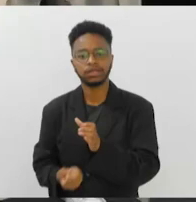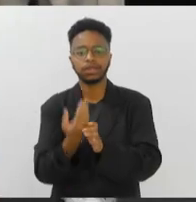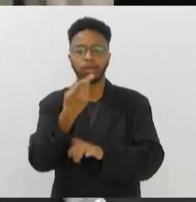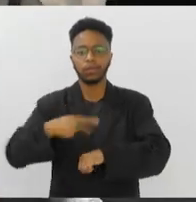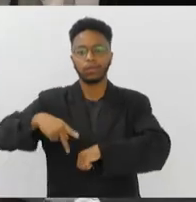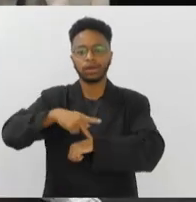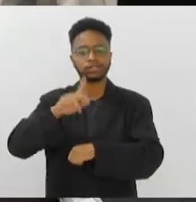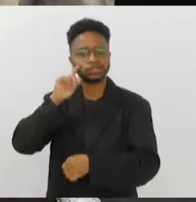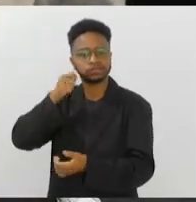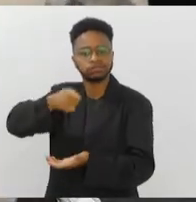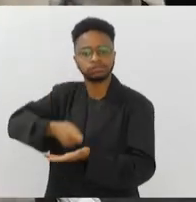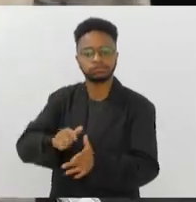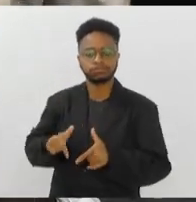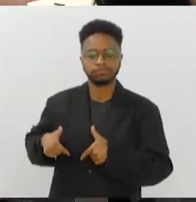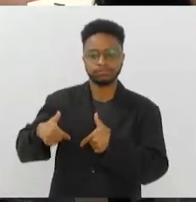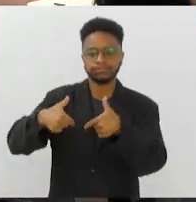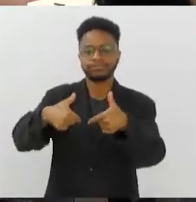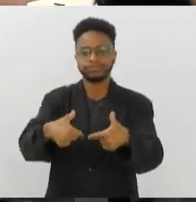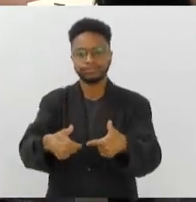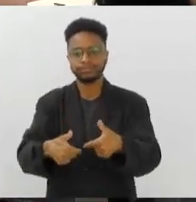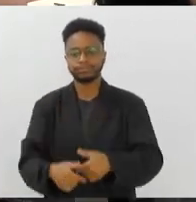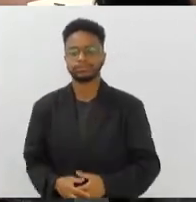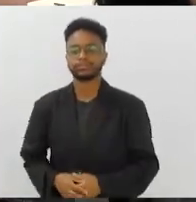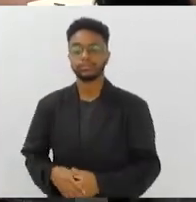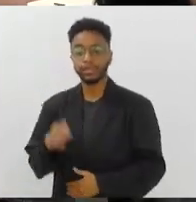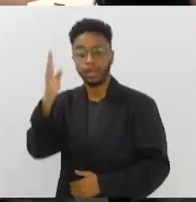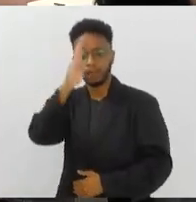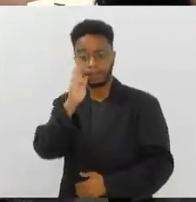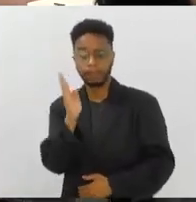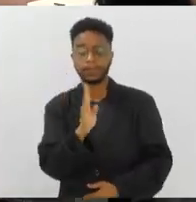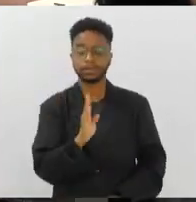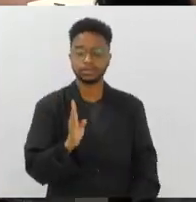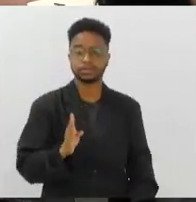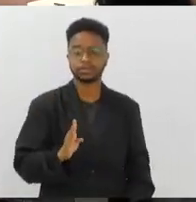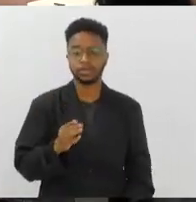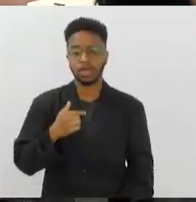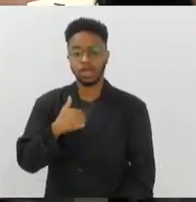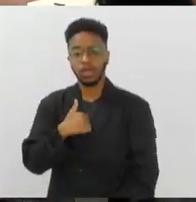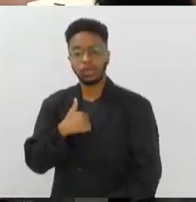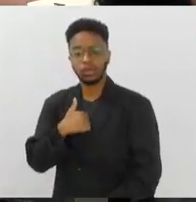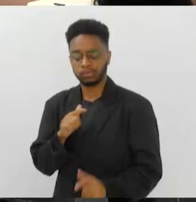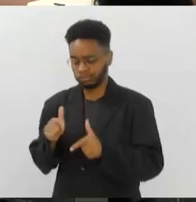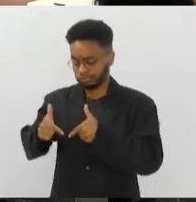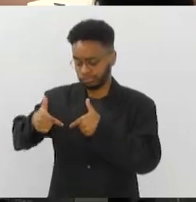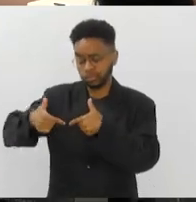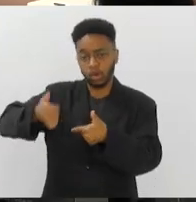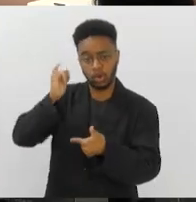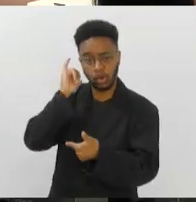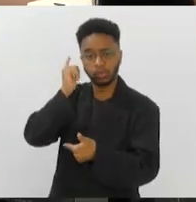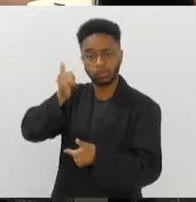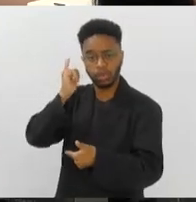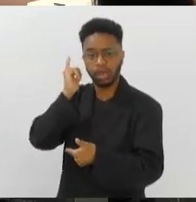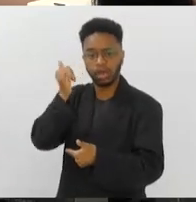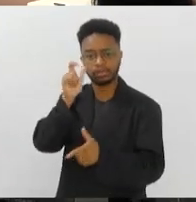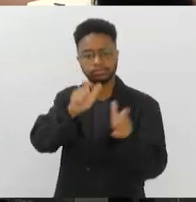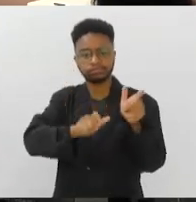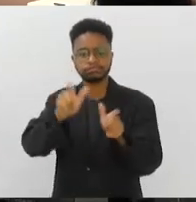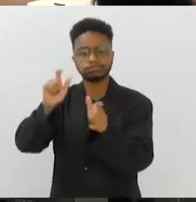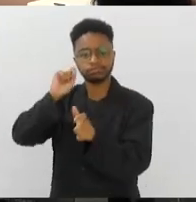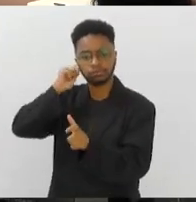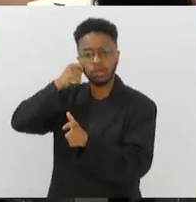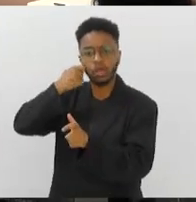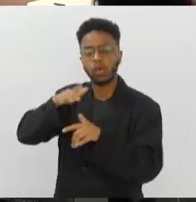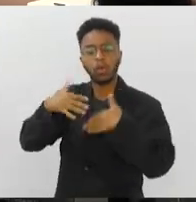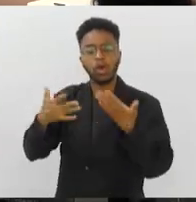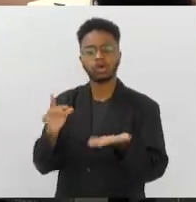desses javelões. Brasil, meu nego, deixa eu te contar a